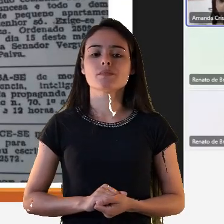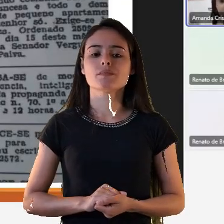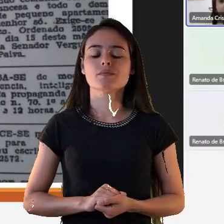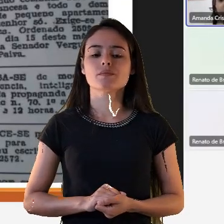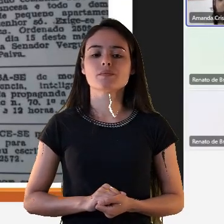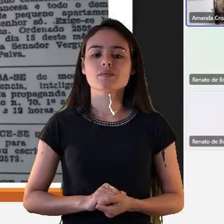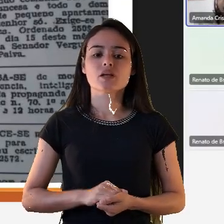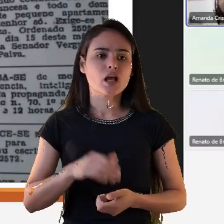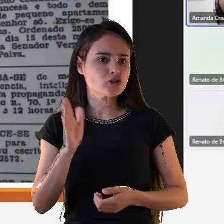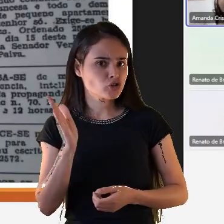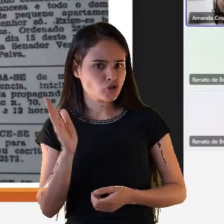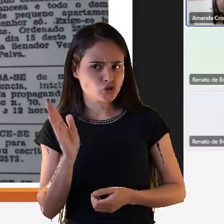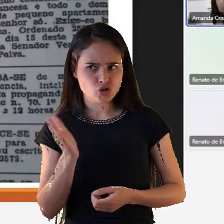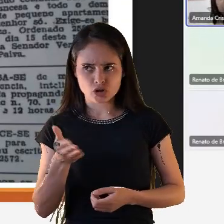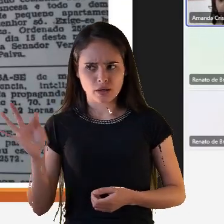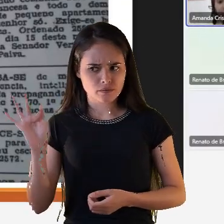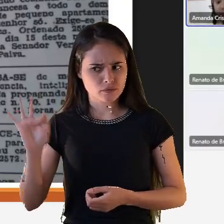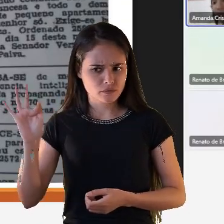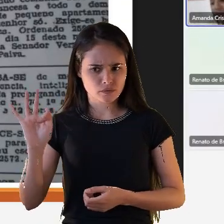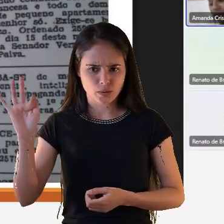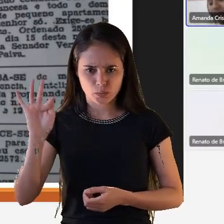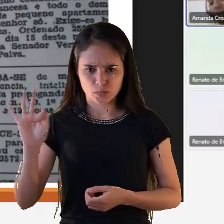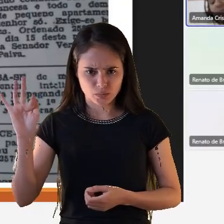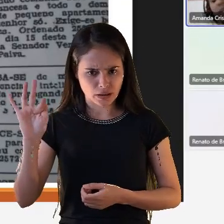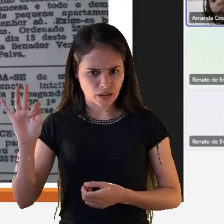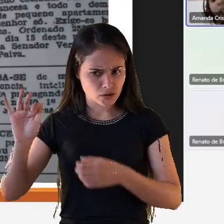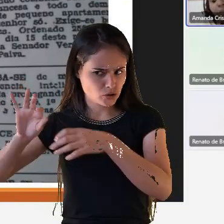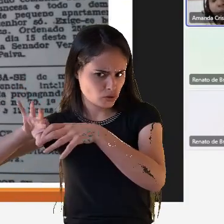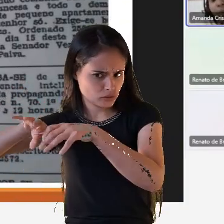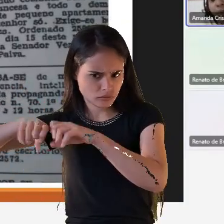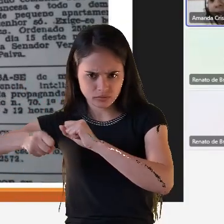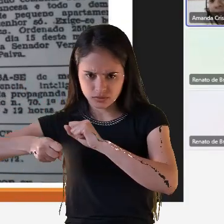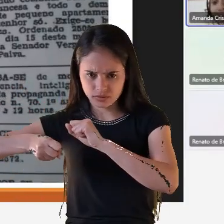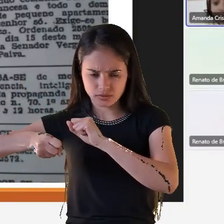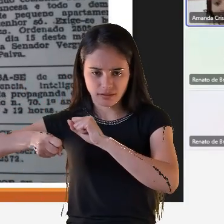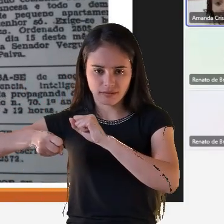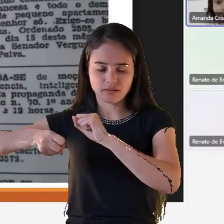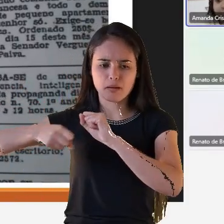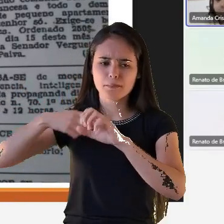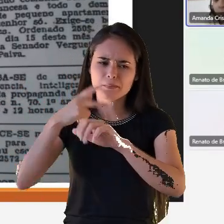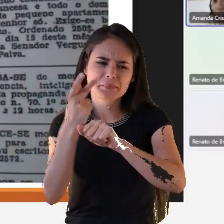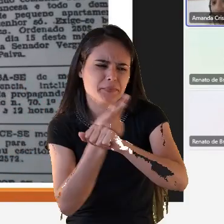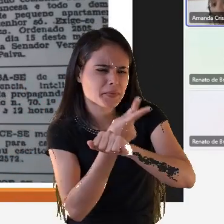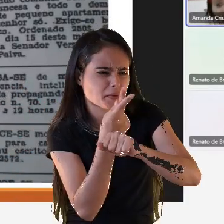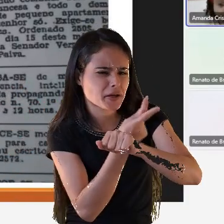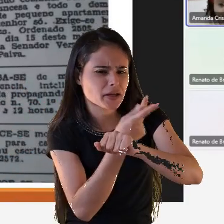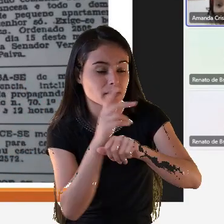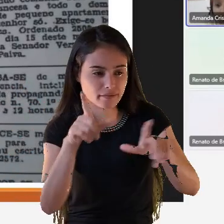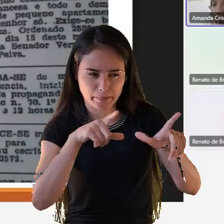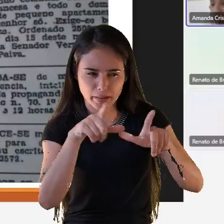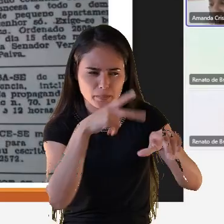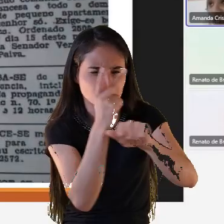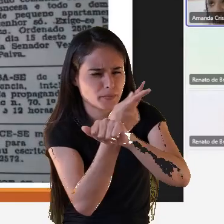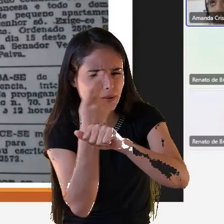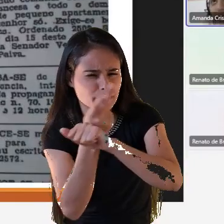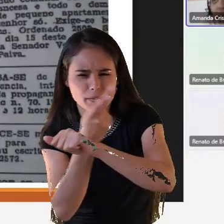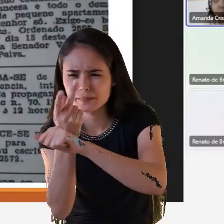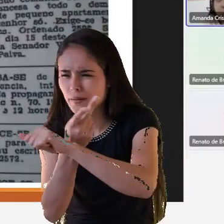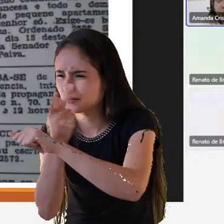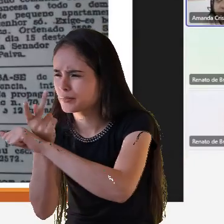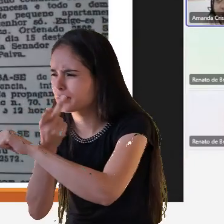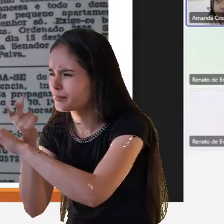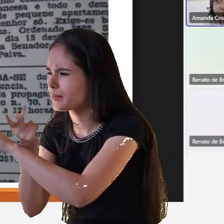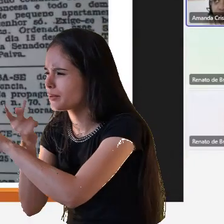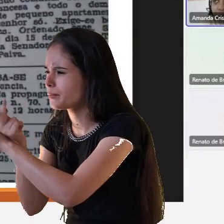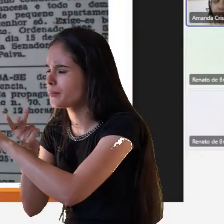era formada, né? Era uma mestranda na época. Eu procurei trabalho em muitos lugares